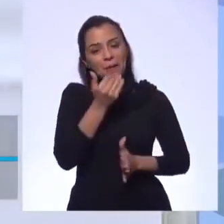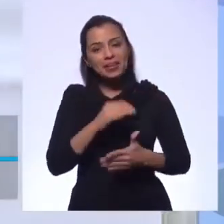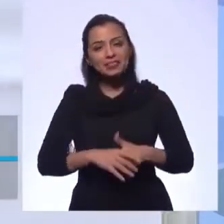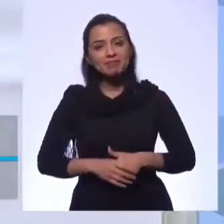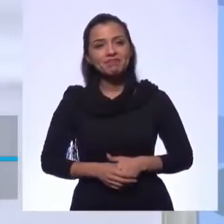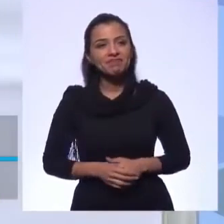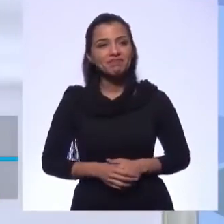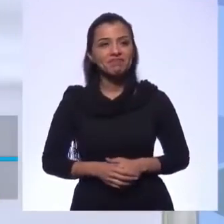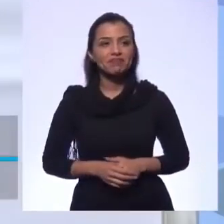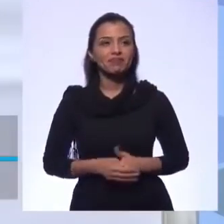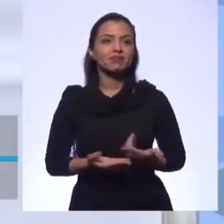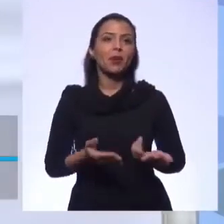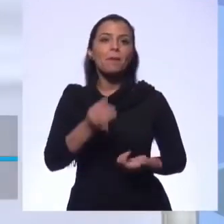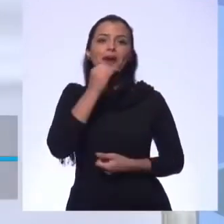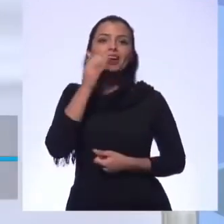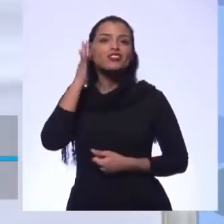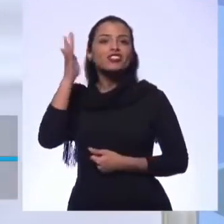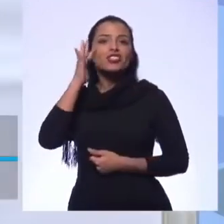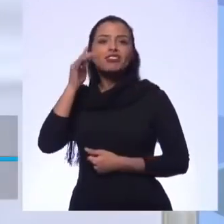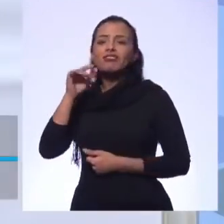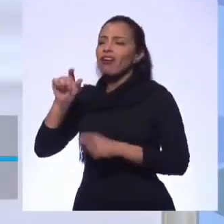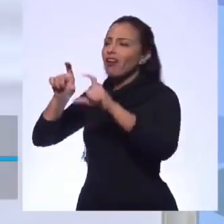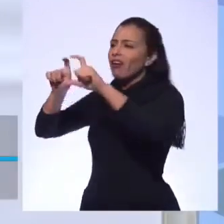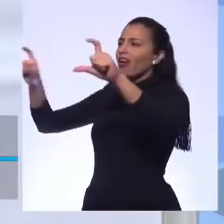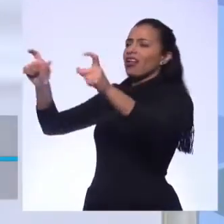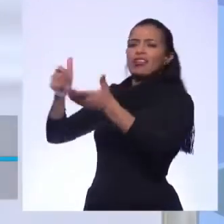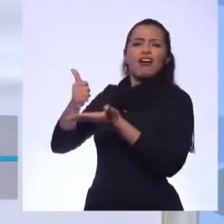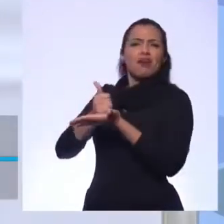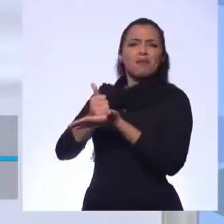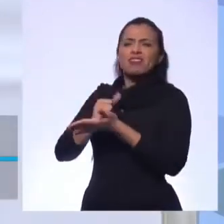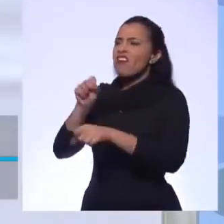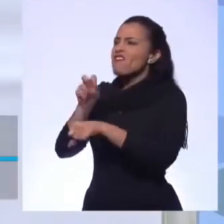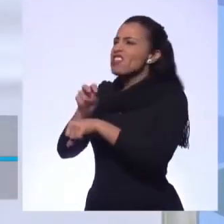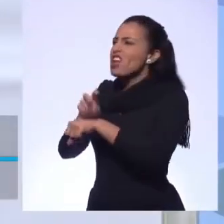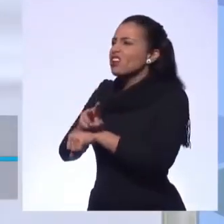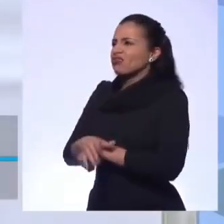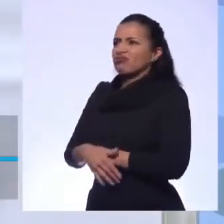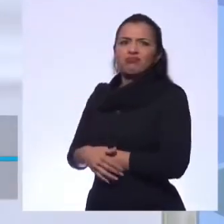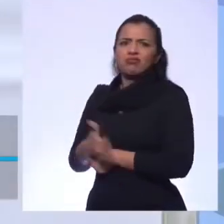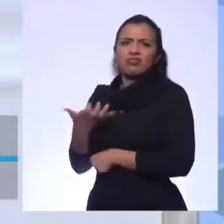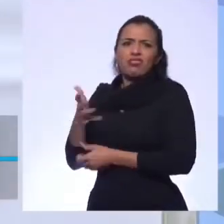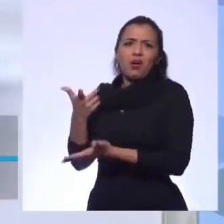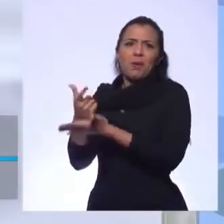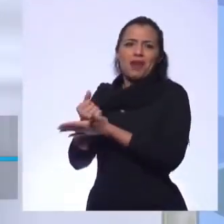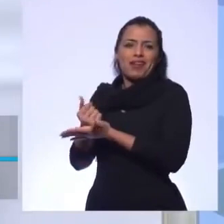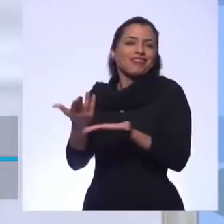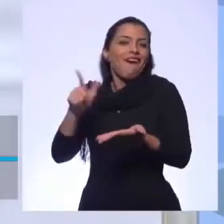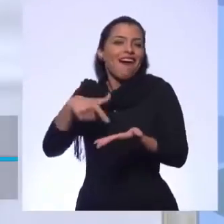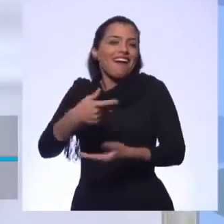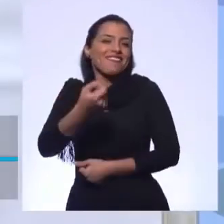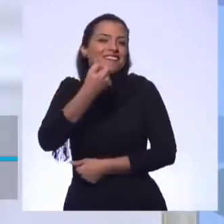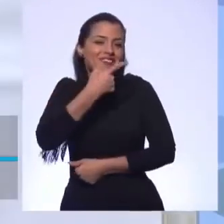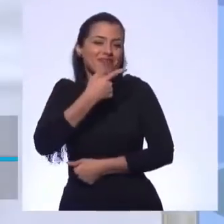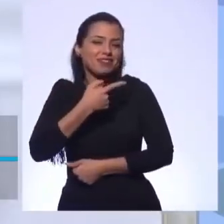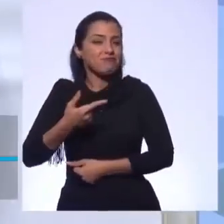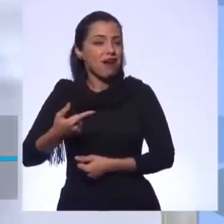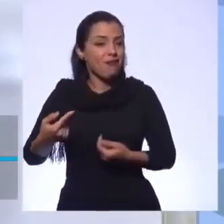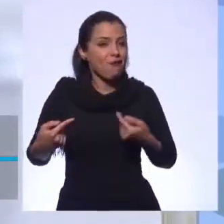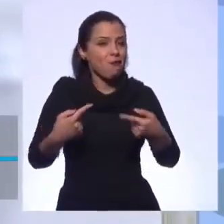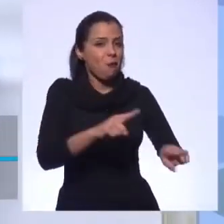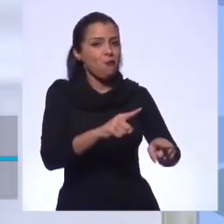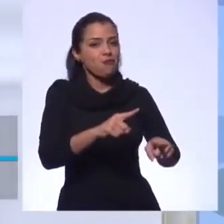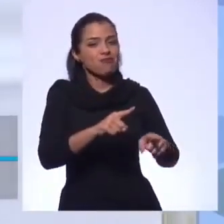lá na farmácia, ó, veneno, aí ninguém compra, né? Mas é um veneno para matar a bactéria, tá bom? Não para te matar, mas para matar a bactéria, tá